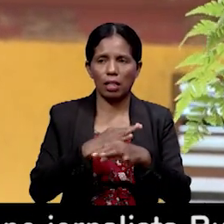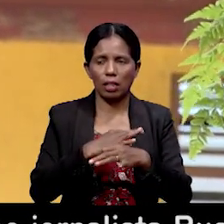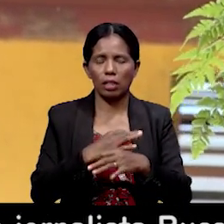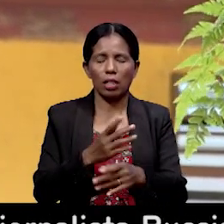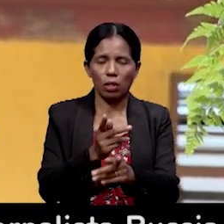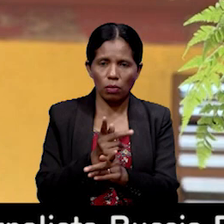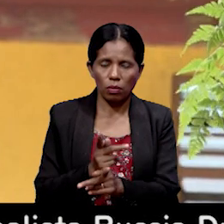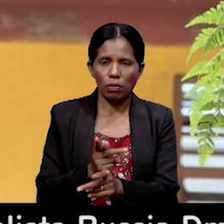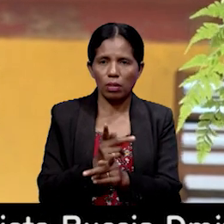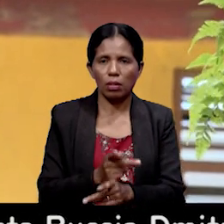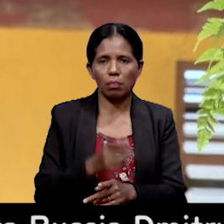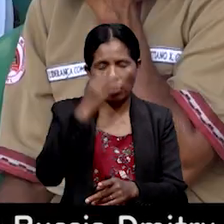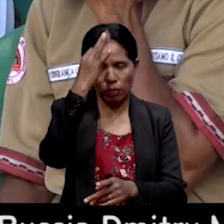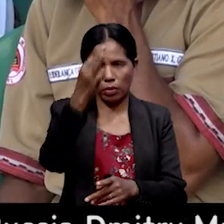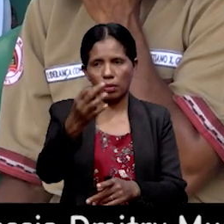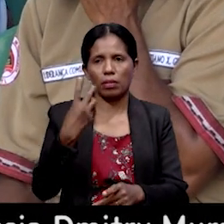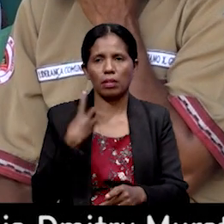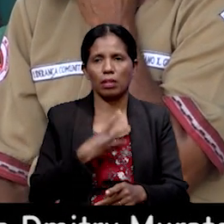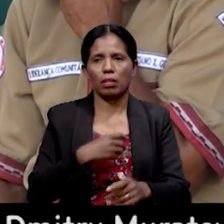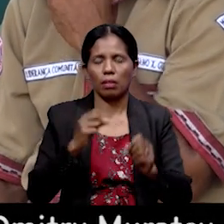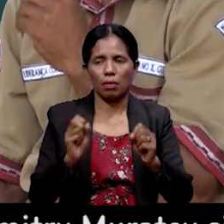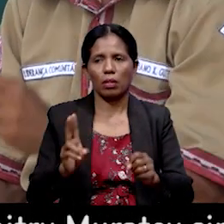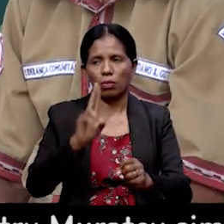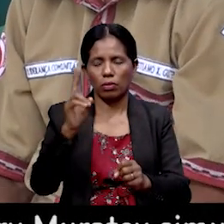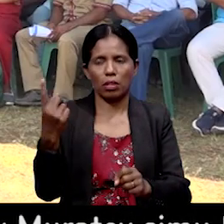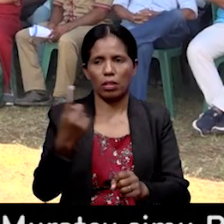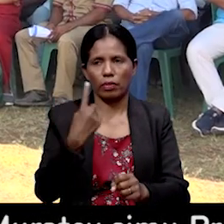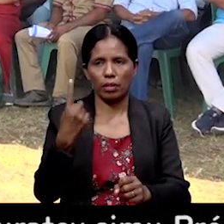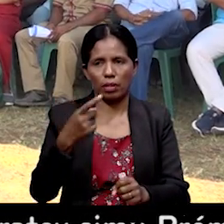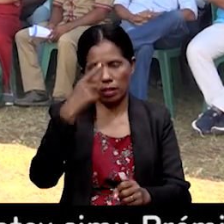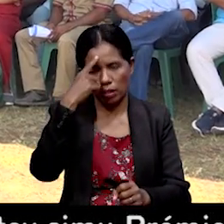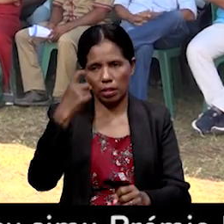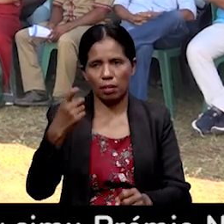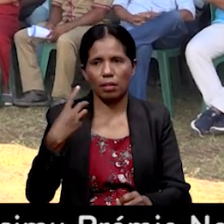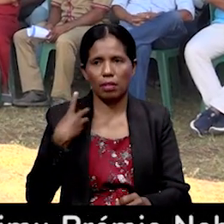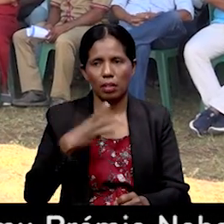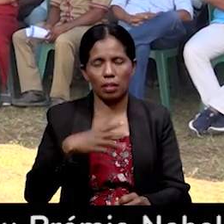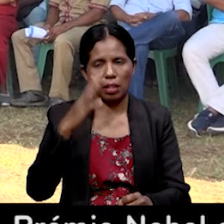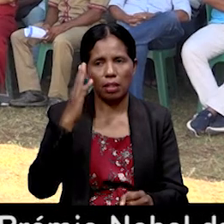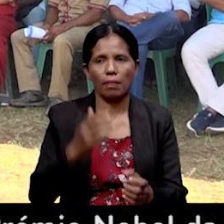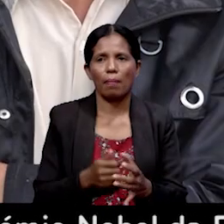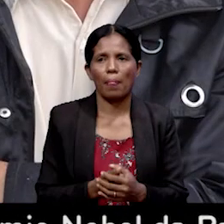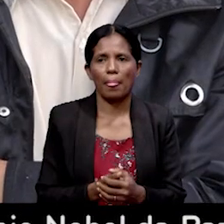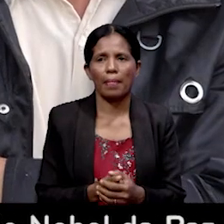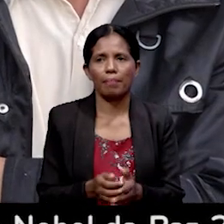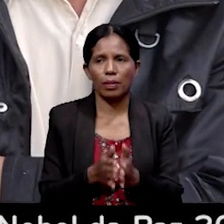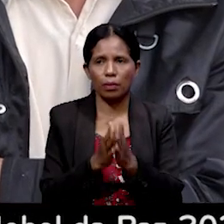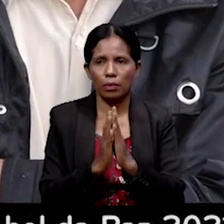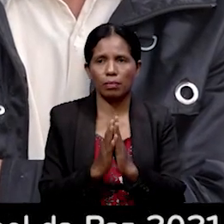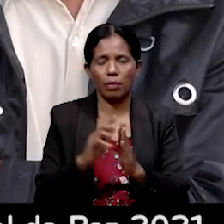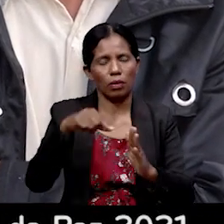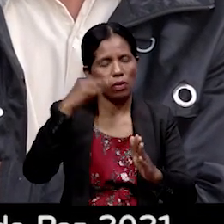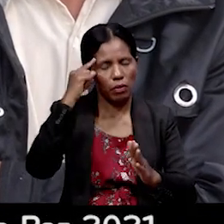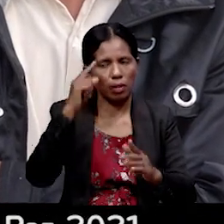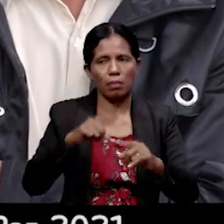cuidado para futuro né ita utiliza na fati. Tama ita hakara husudet maka governo